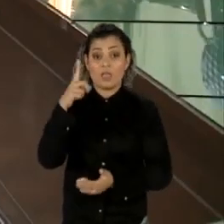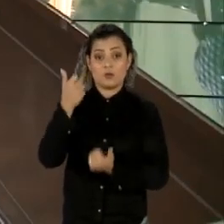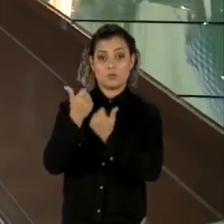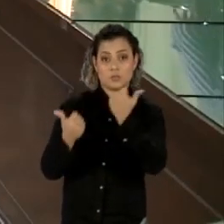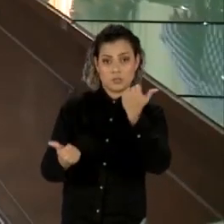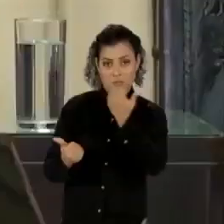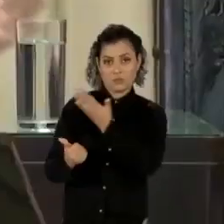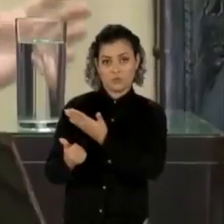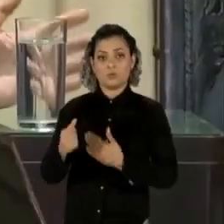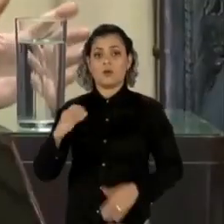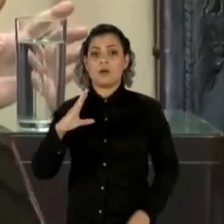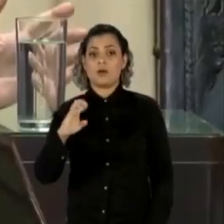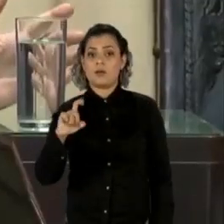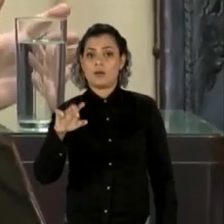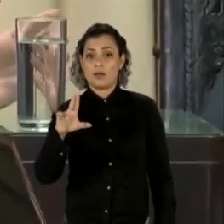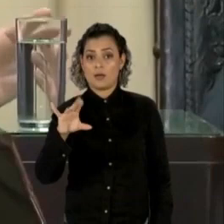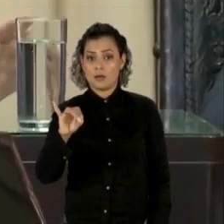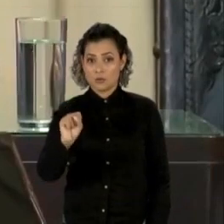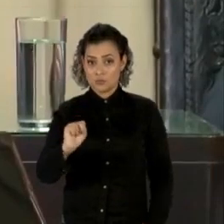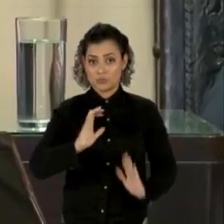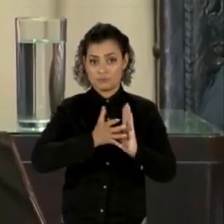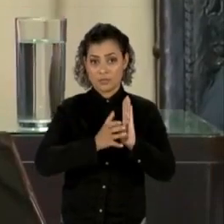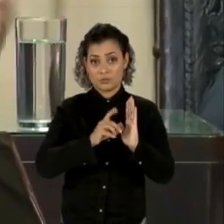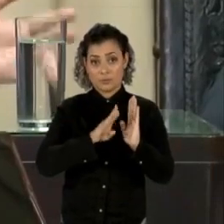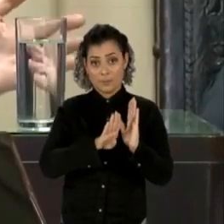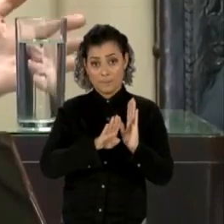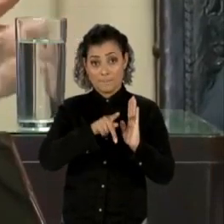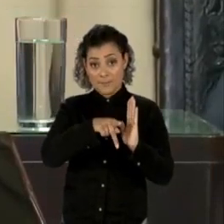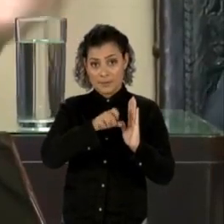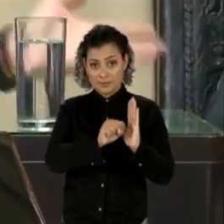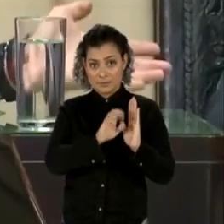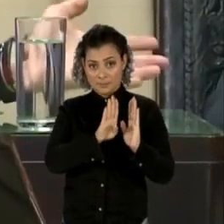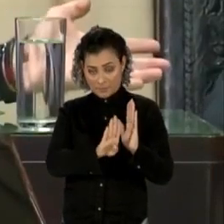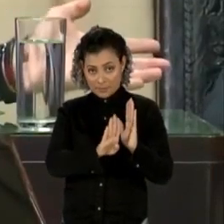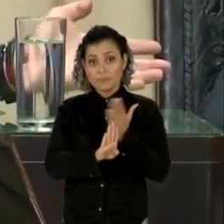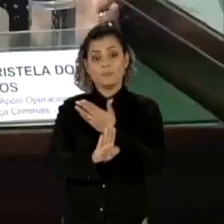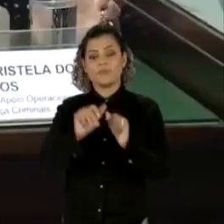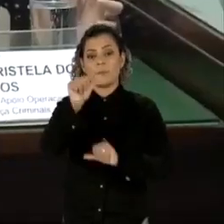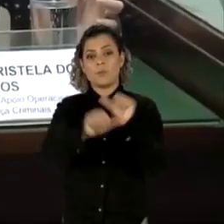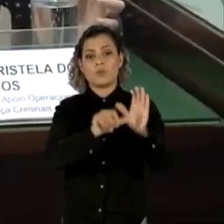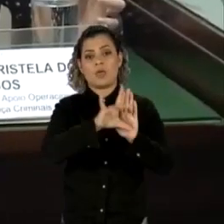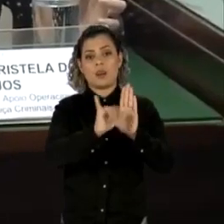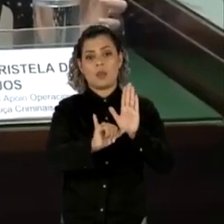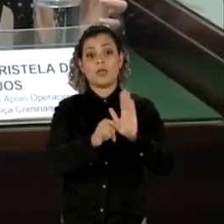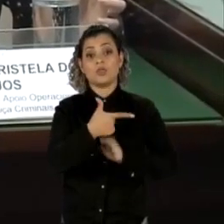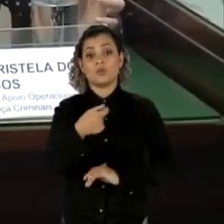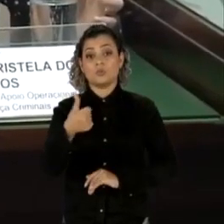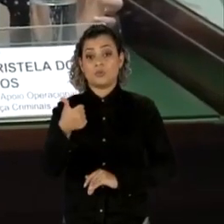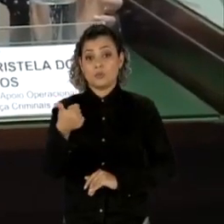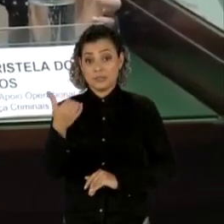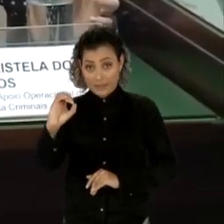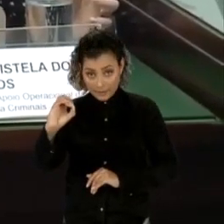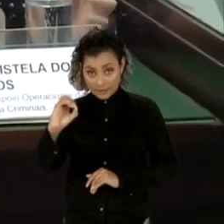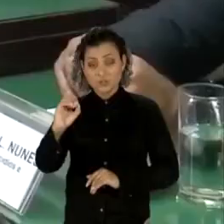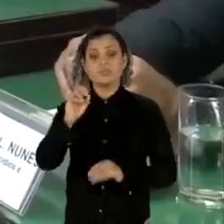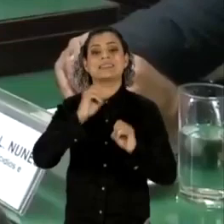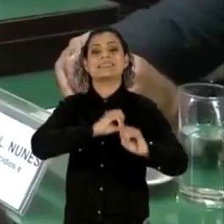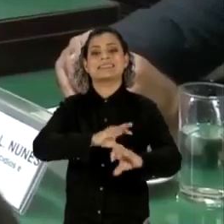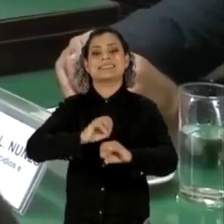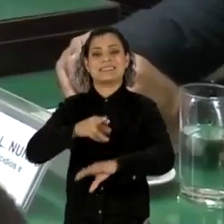estadual carlos minc eo psb alteraria a lei estadual de 2010 sobre o ensino religioso